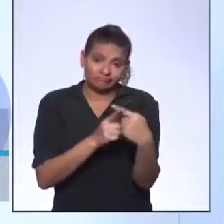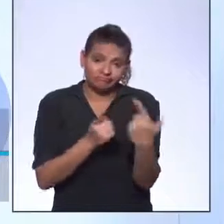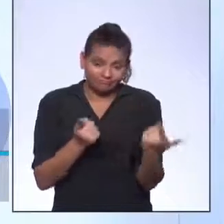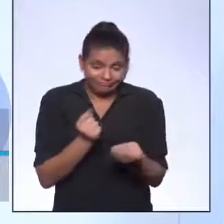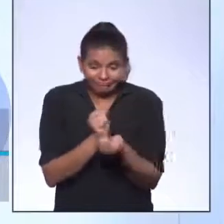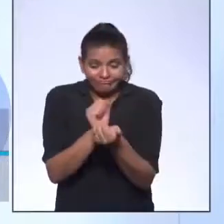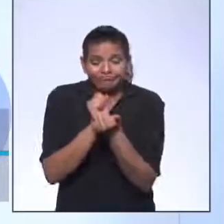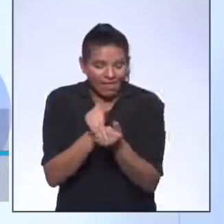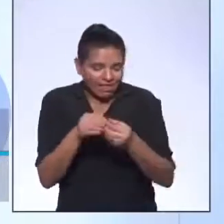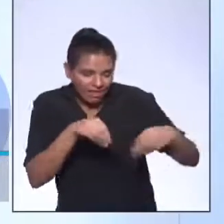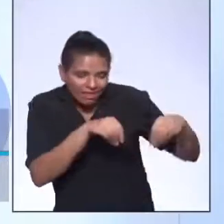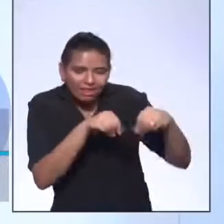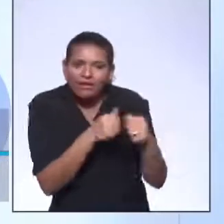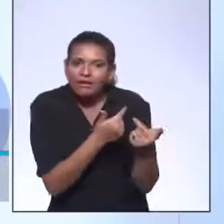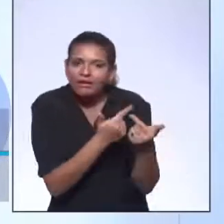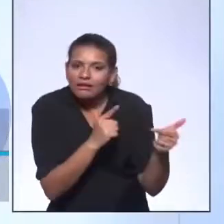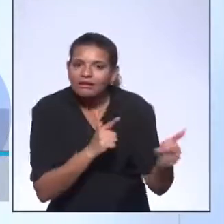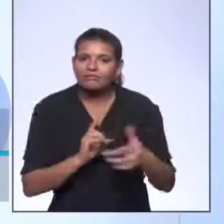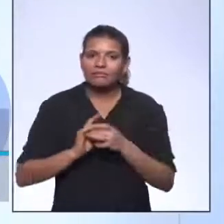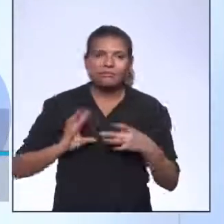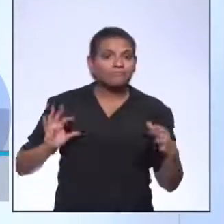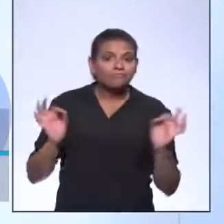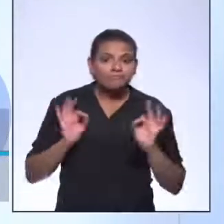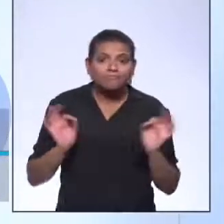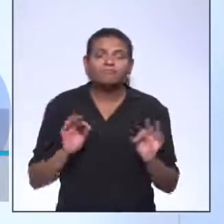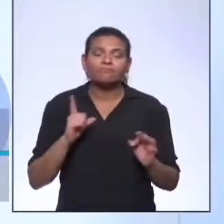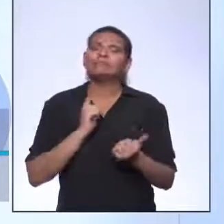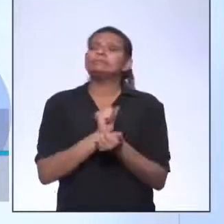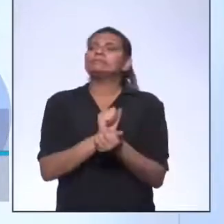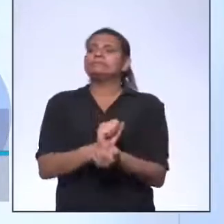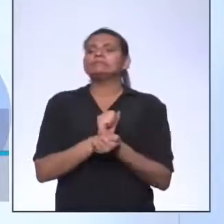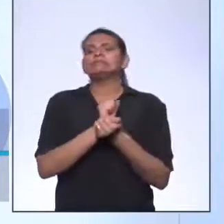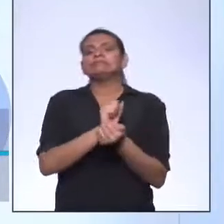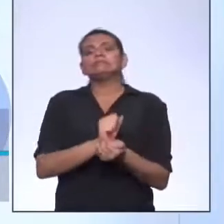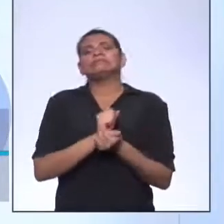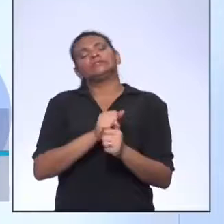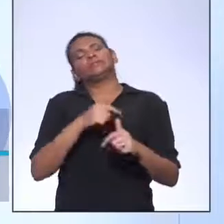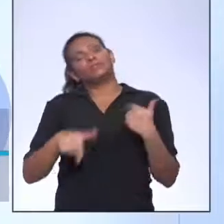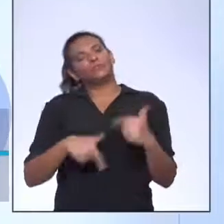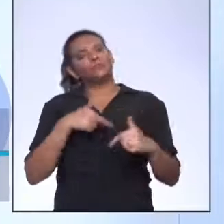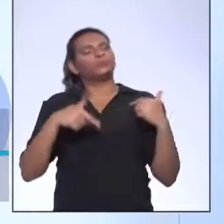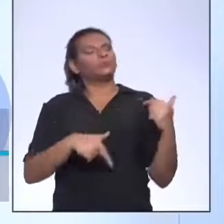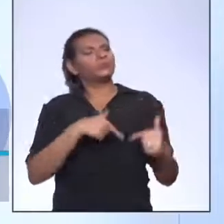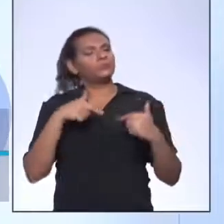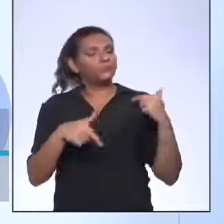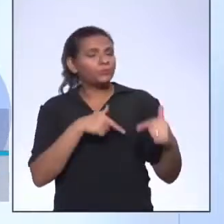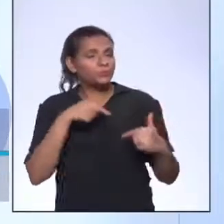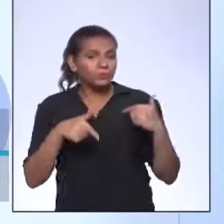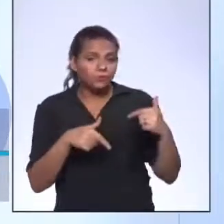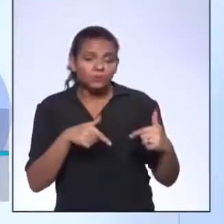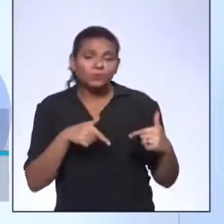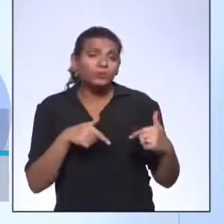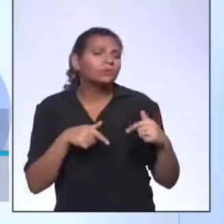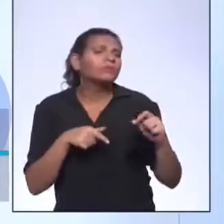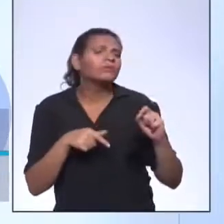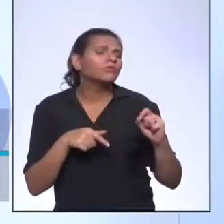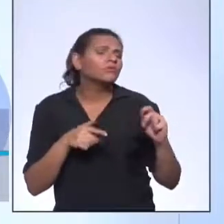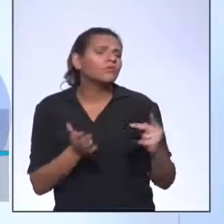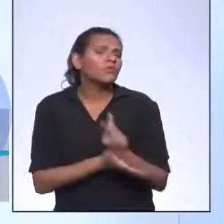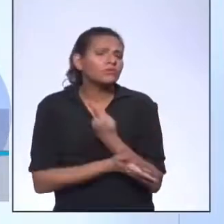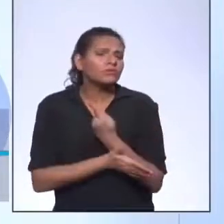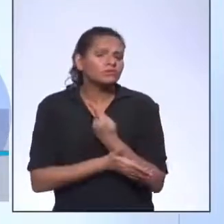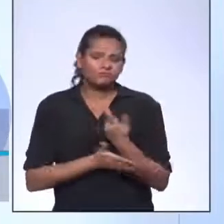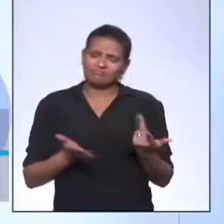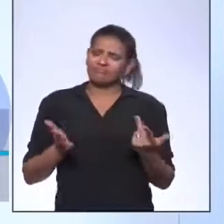Então, essa terceira camada social, que não tem nem liberdade nem terra, começa a se distribuir pelos territórios